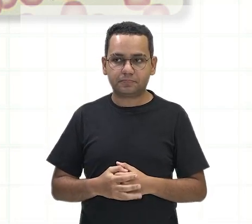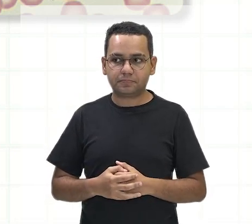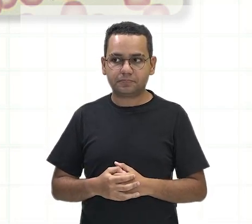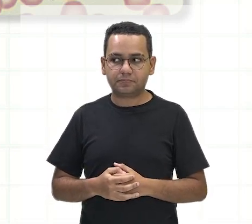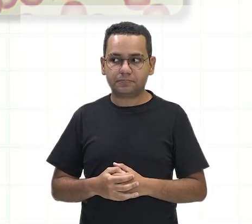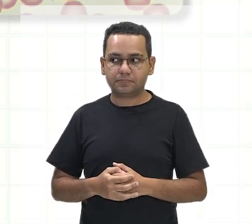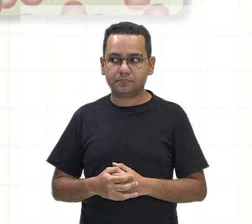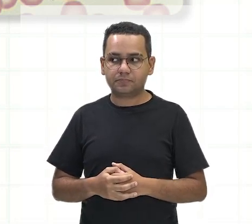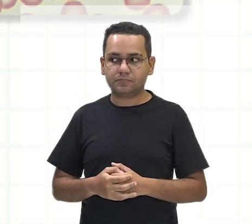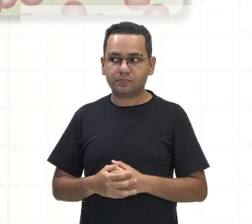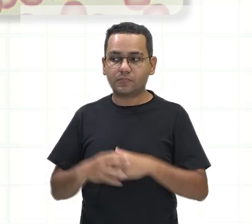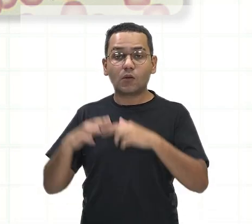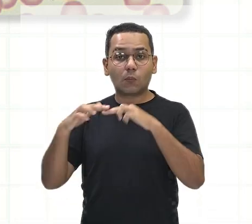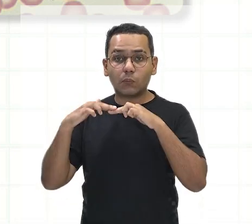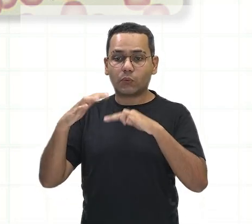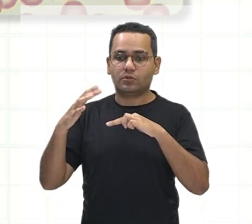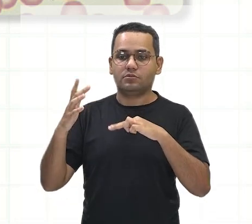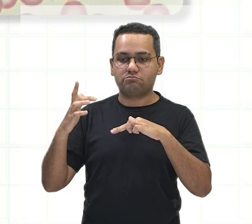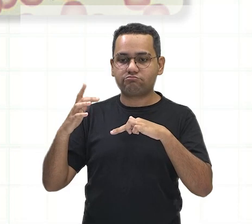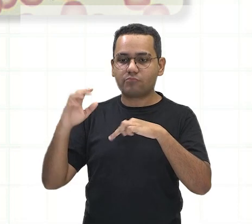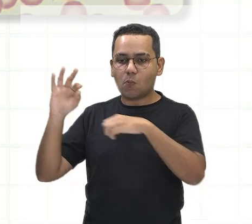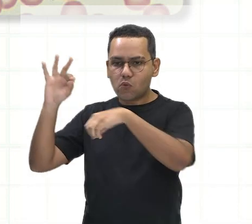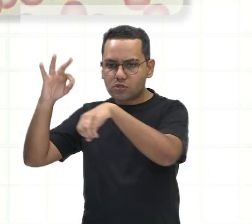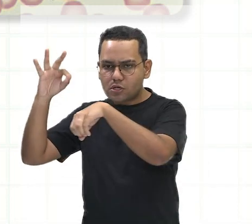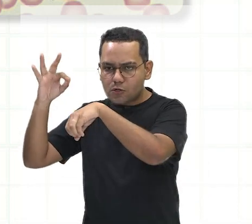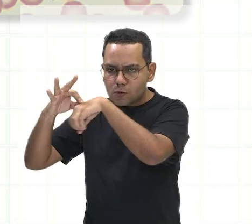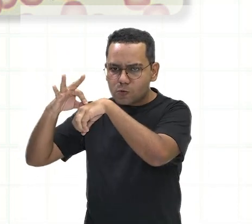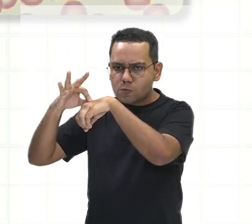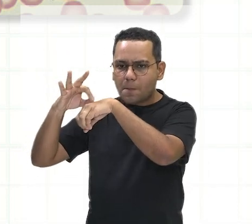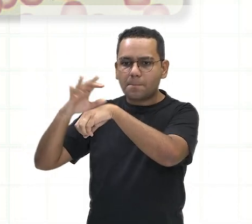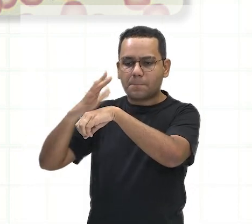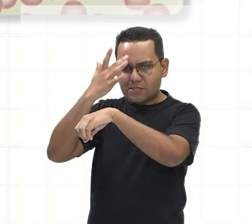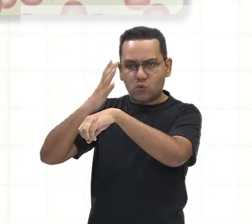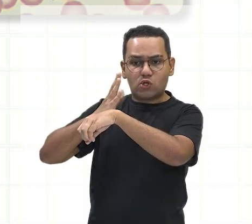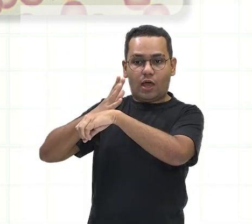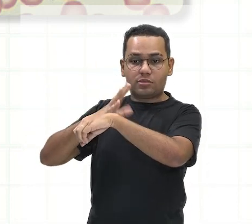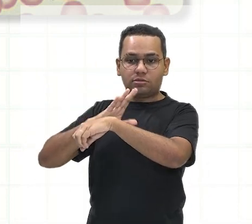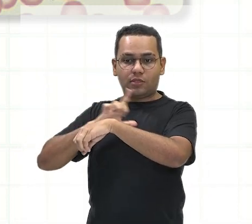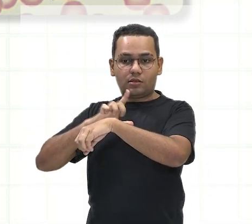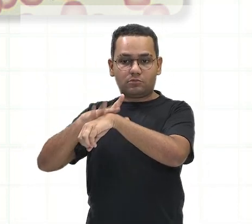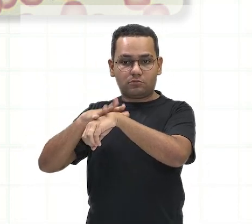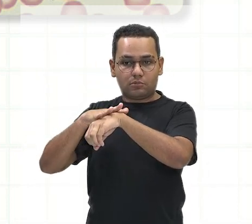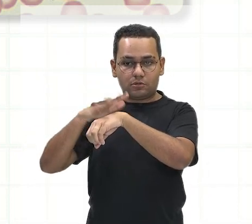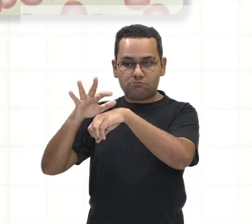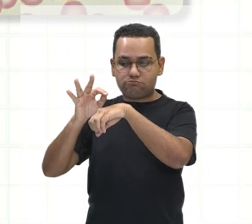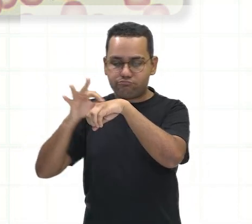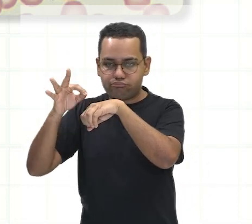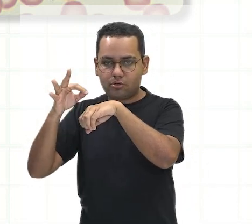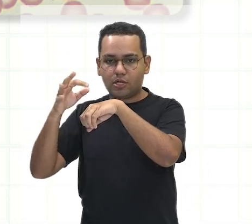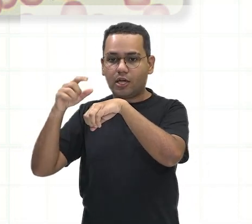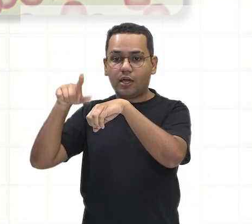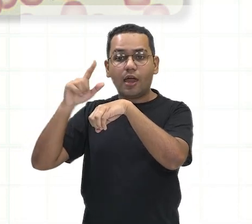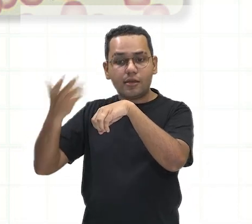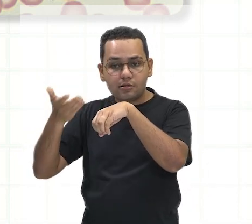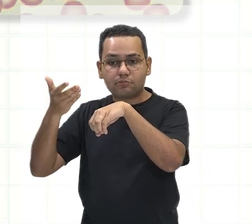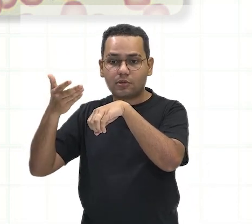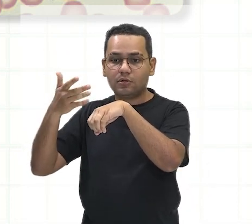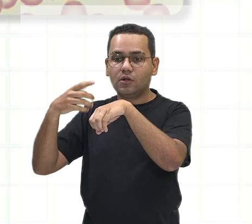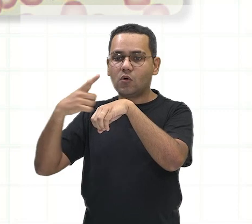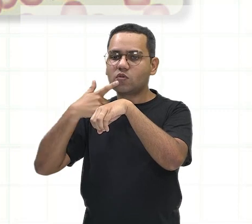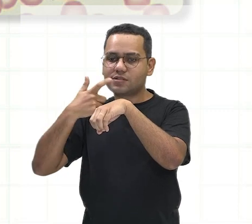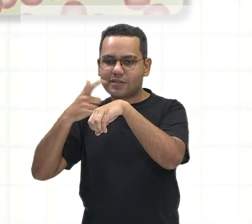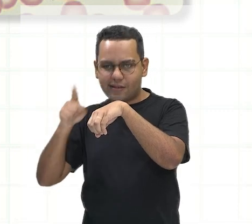E aí, quando um mosquito pica uma pessoa que está infectada, esse mosquito ele vai ingerir esse formato